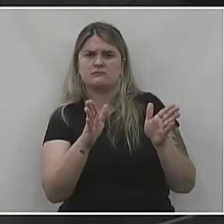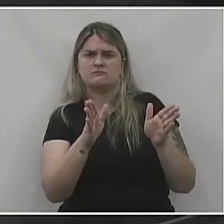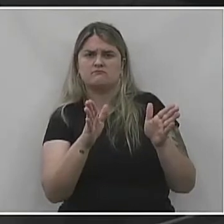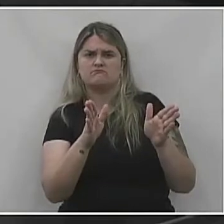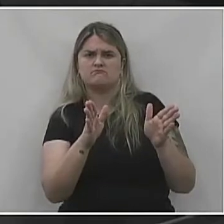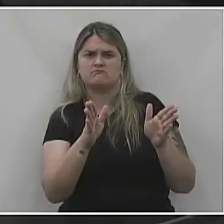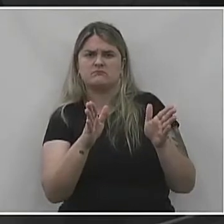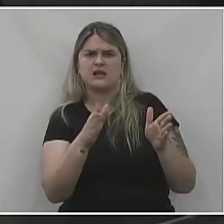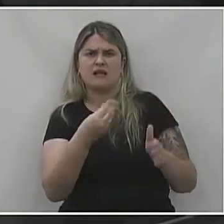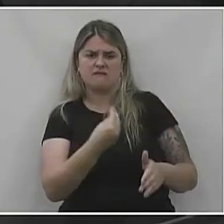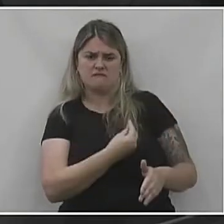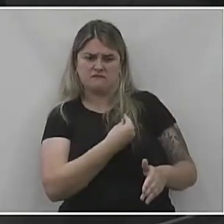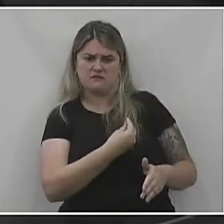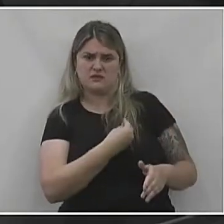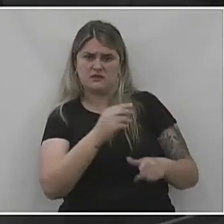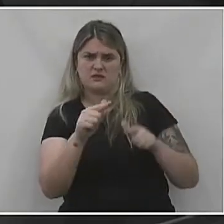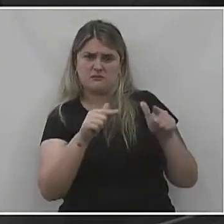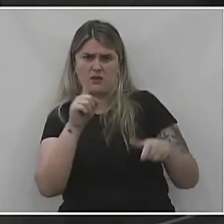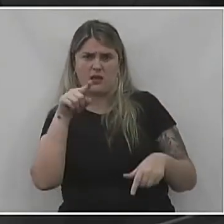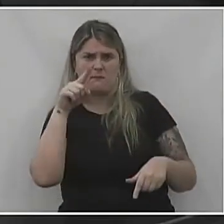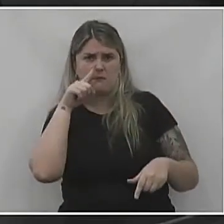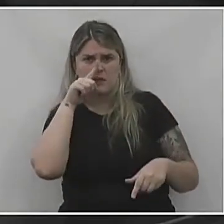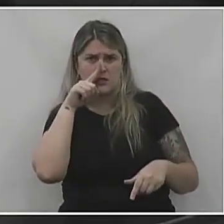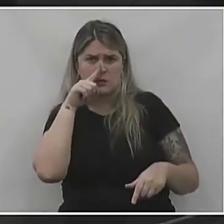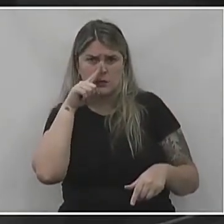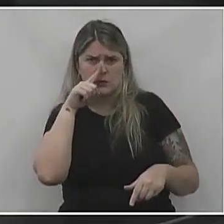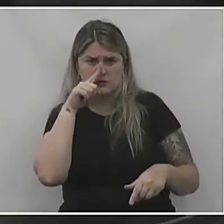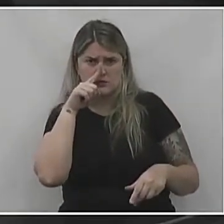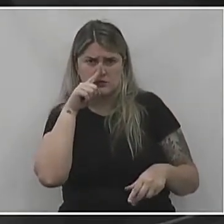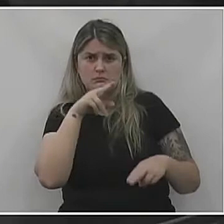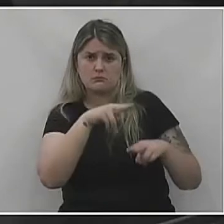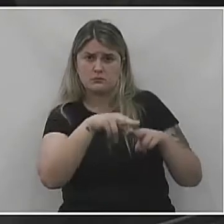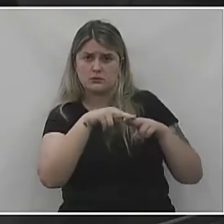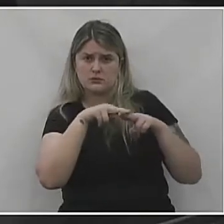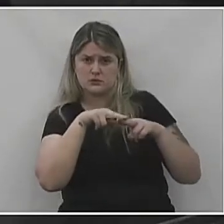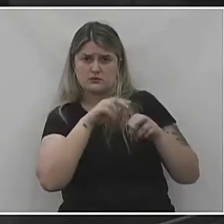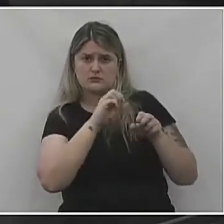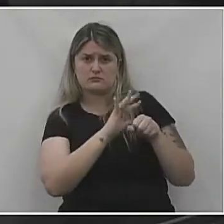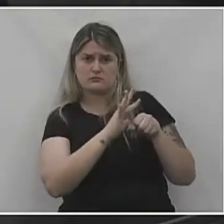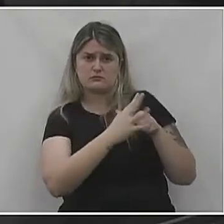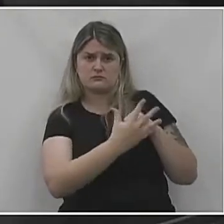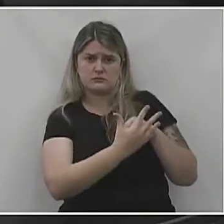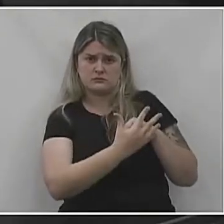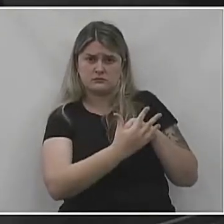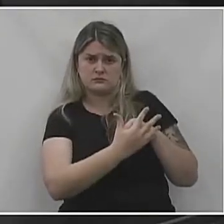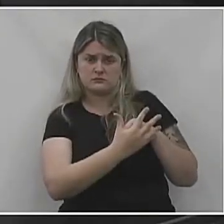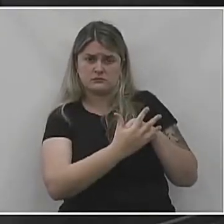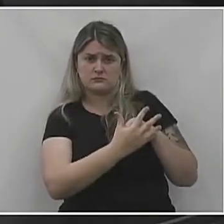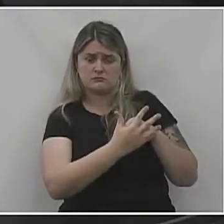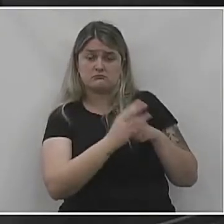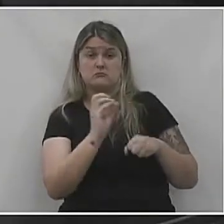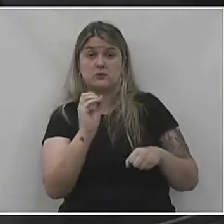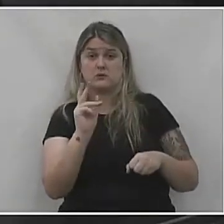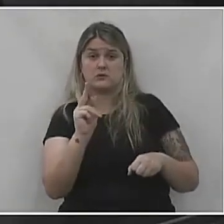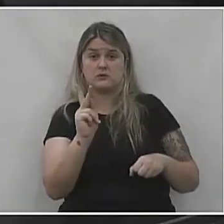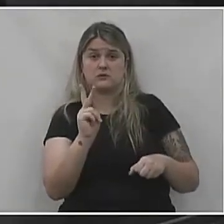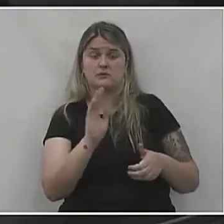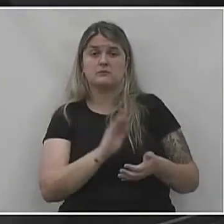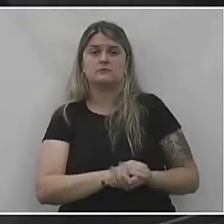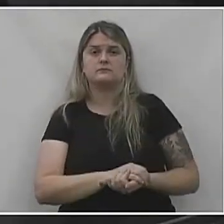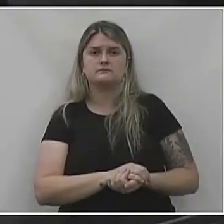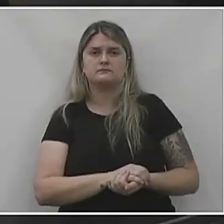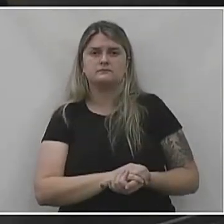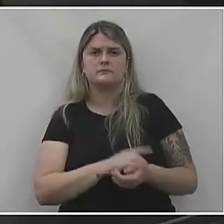a vida dos munícipes dos Trabalhadores em perigos por causa da questão do convite o OK